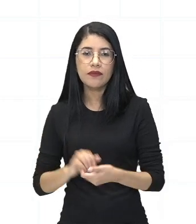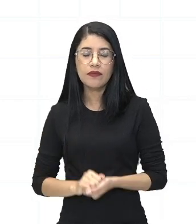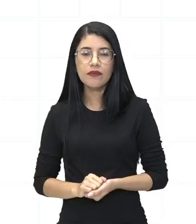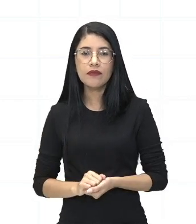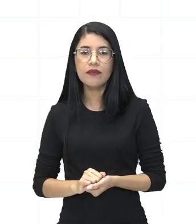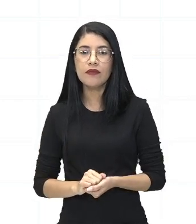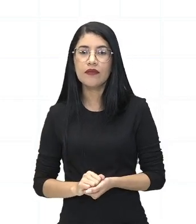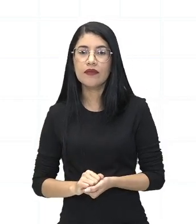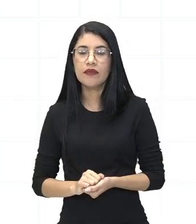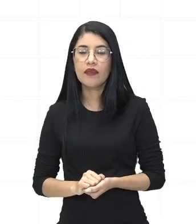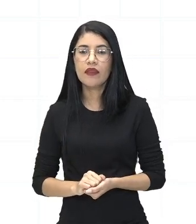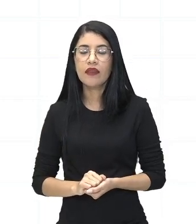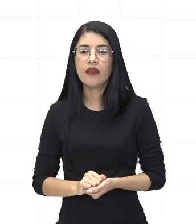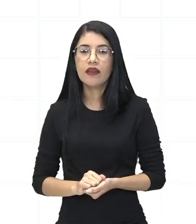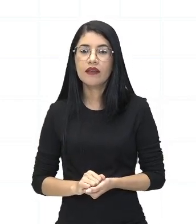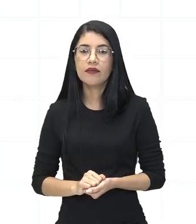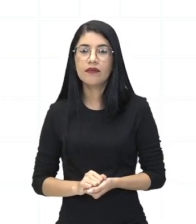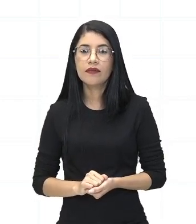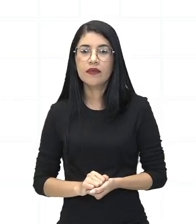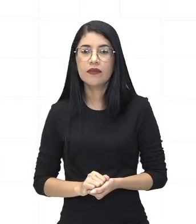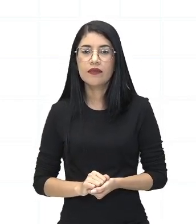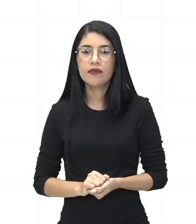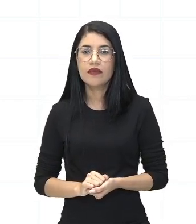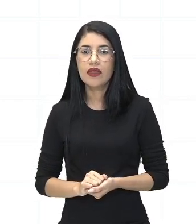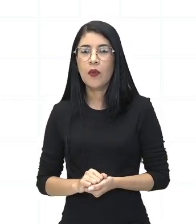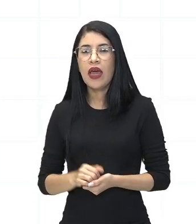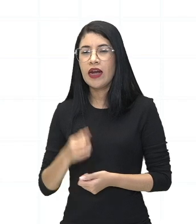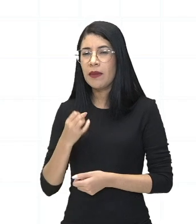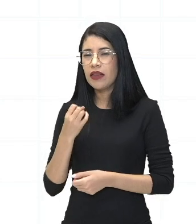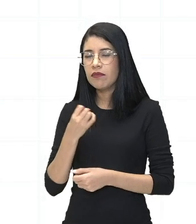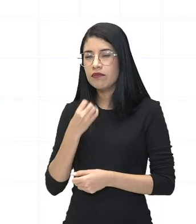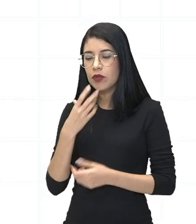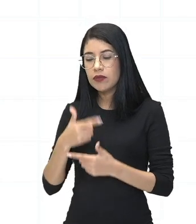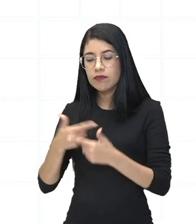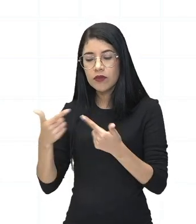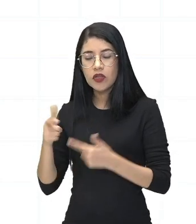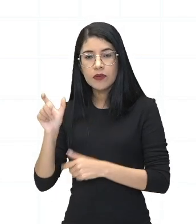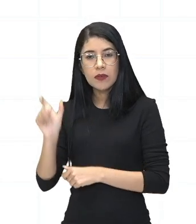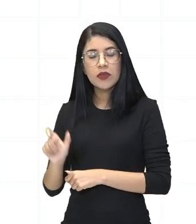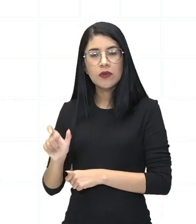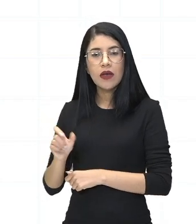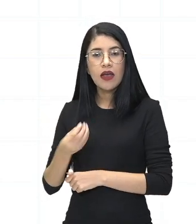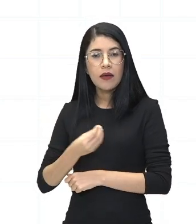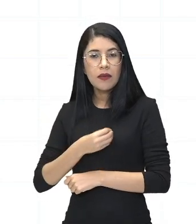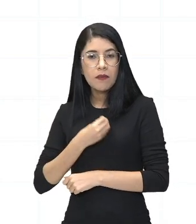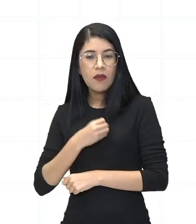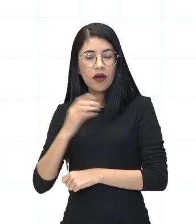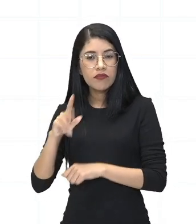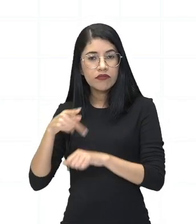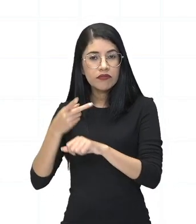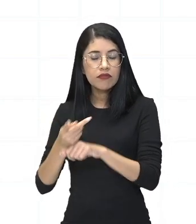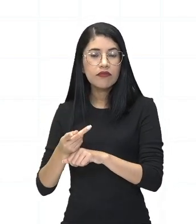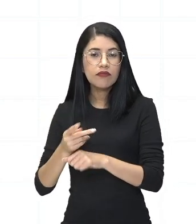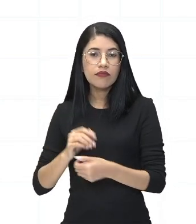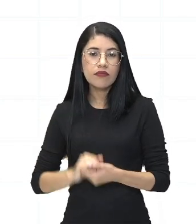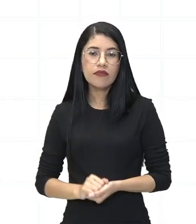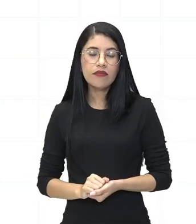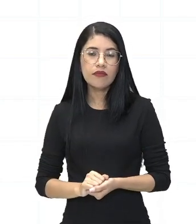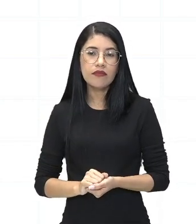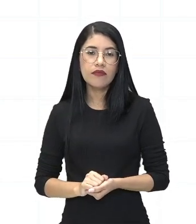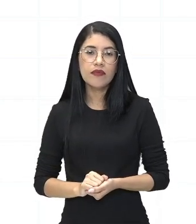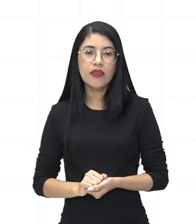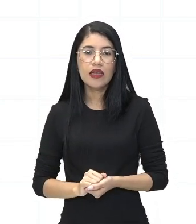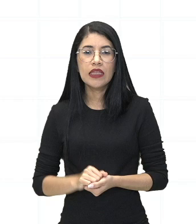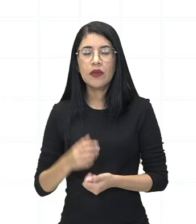sendo, né, portanto, amuletos, entre outros exemplos. Assim sendo, a ideia de arte pela arte